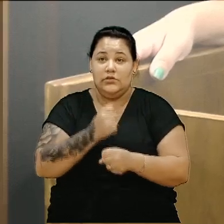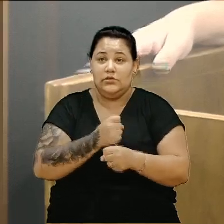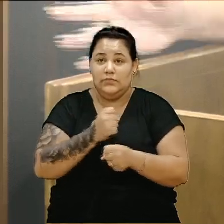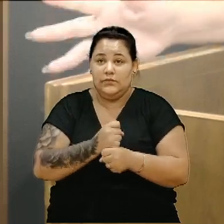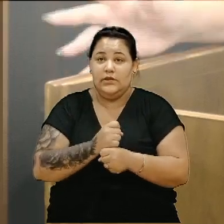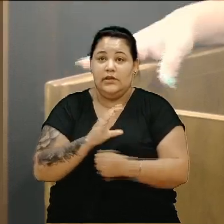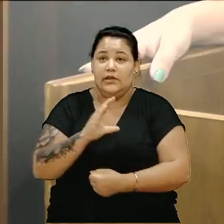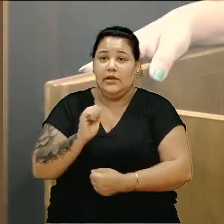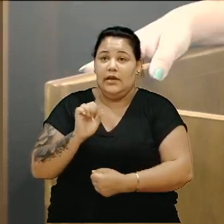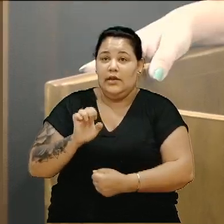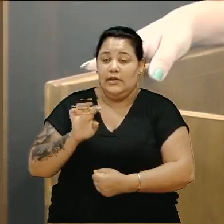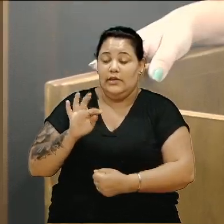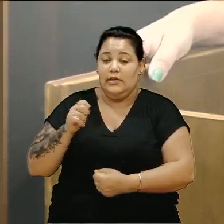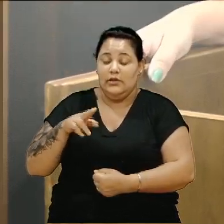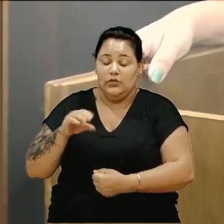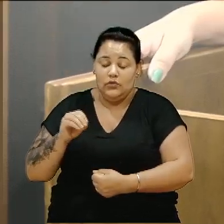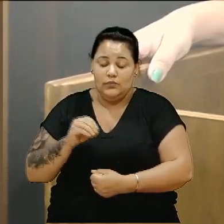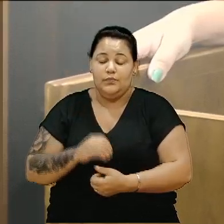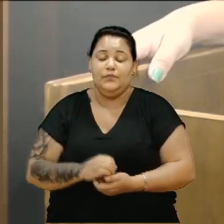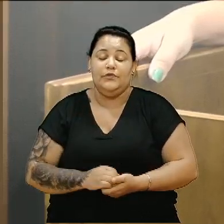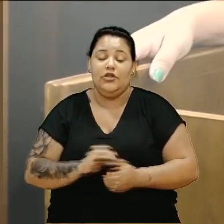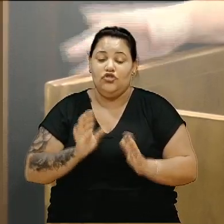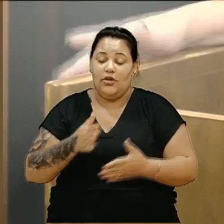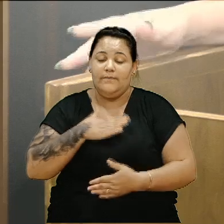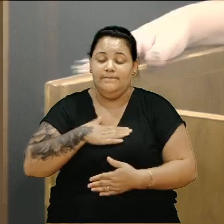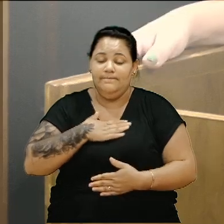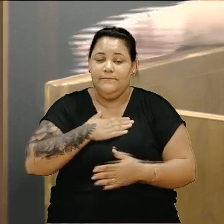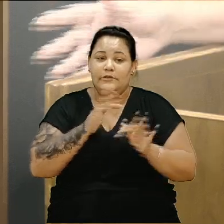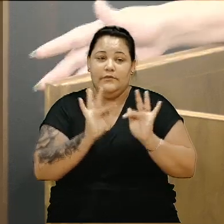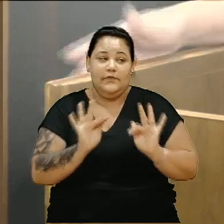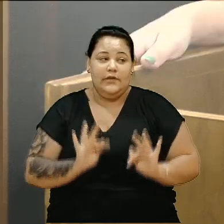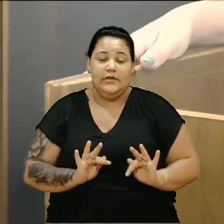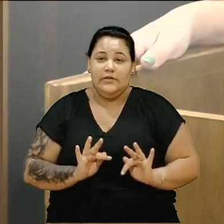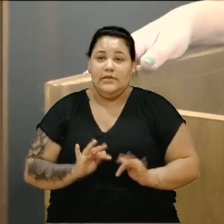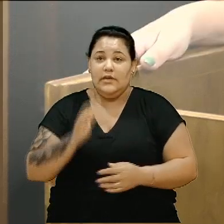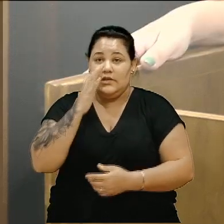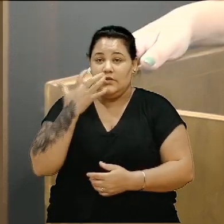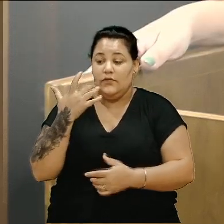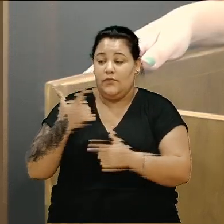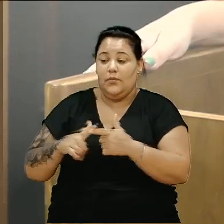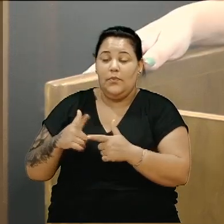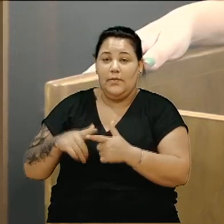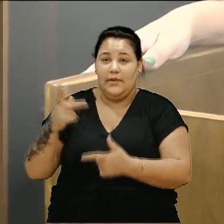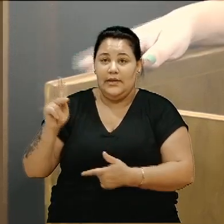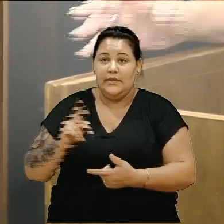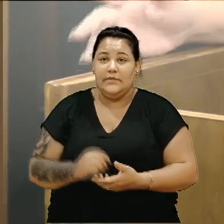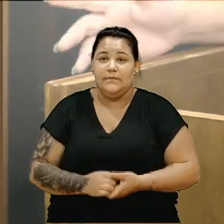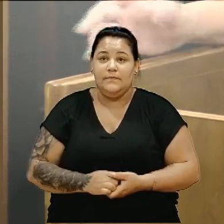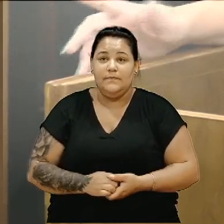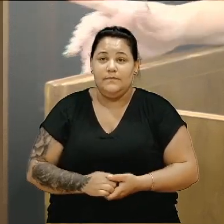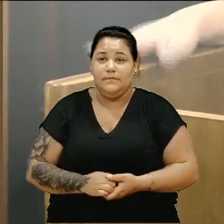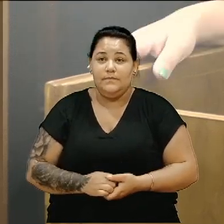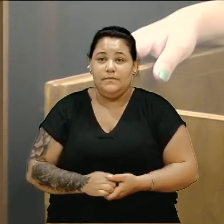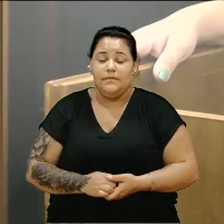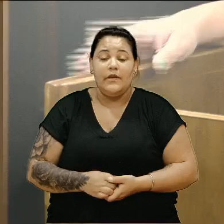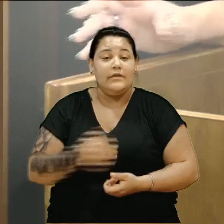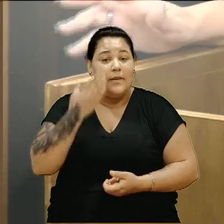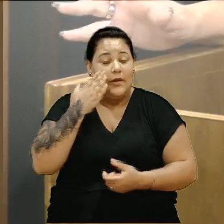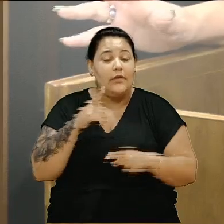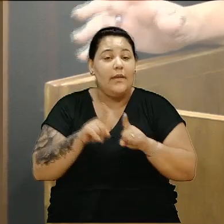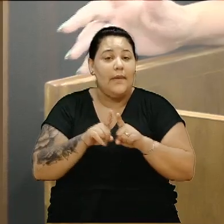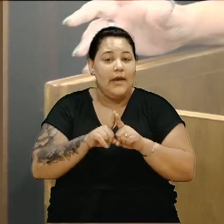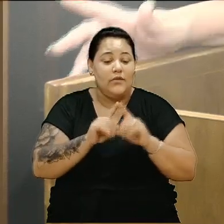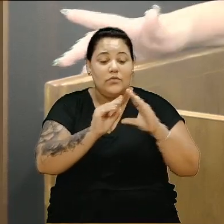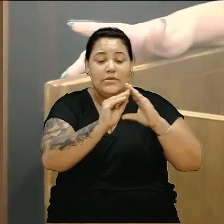Melo Filho, na qual a gente já fica muito feliz em resolver o problema daquela população. Sabendo também que o SAMAI já